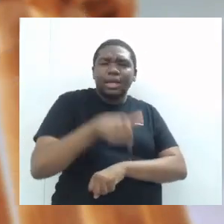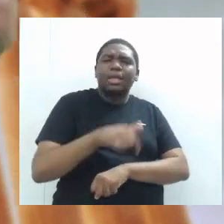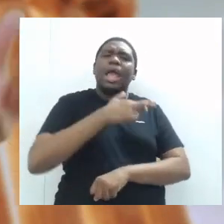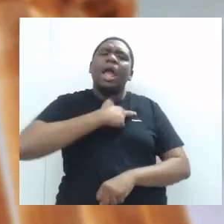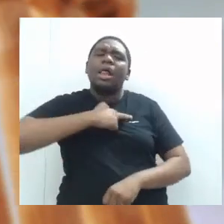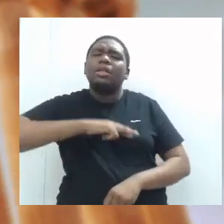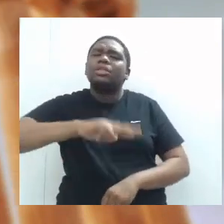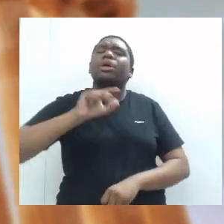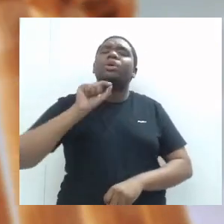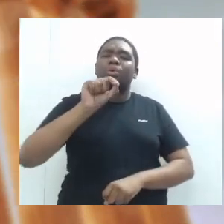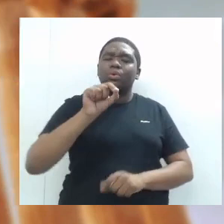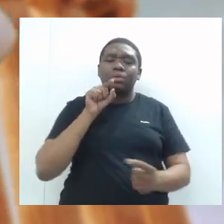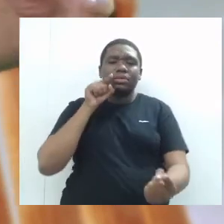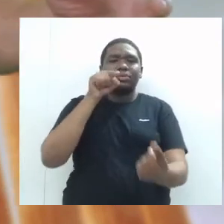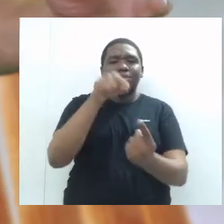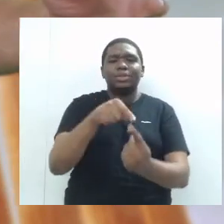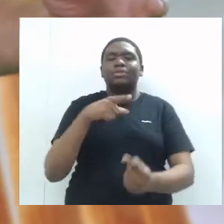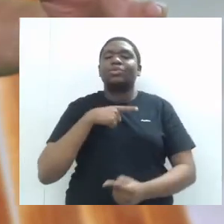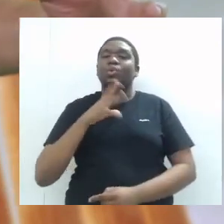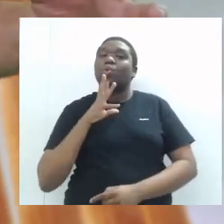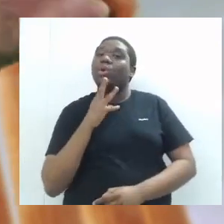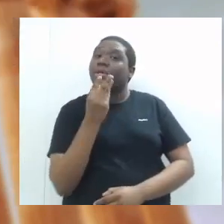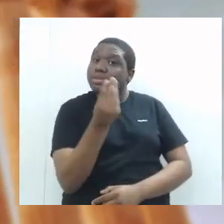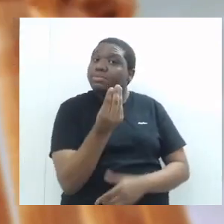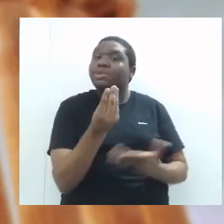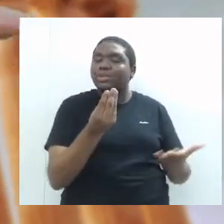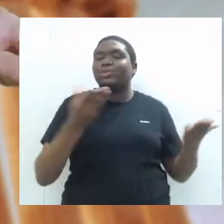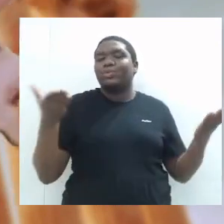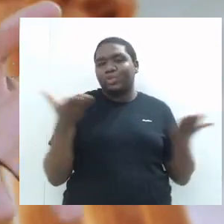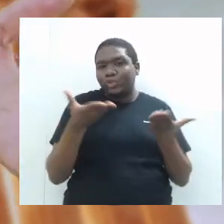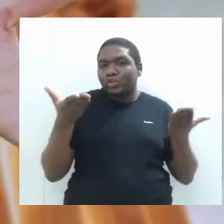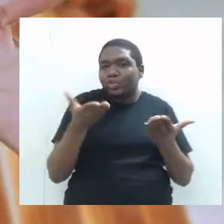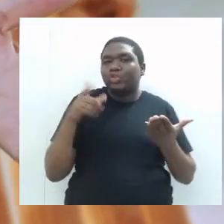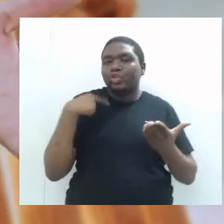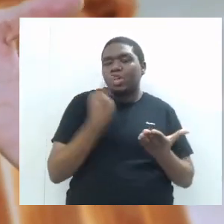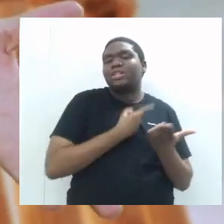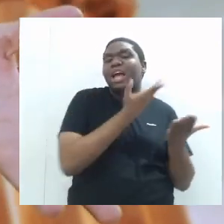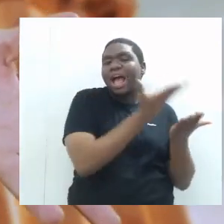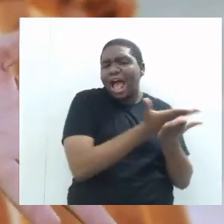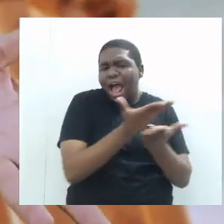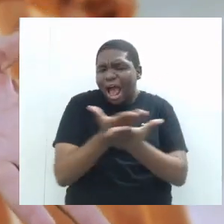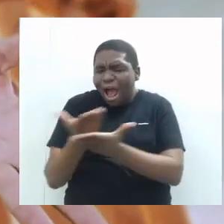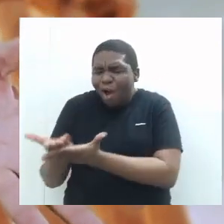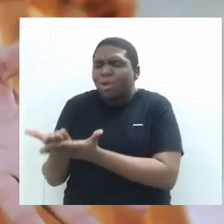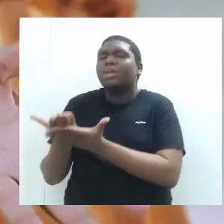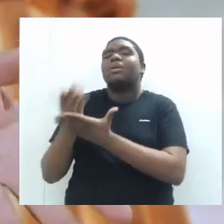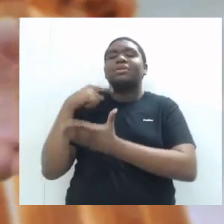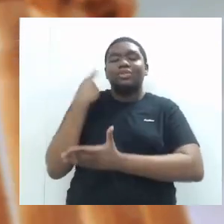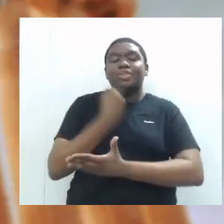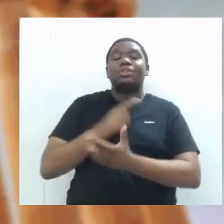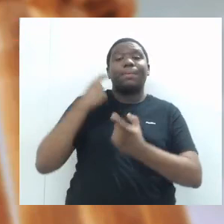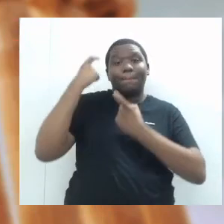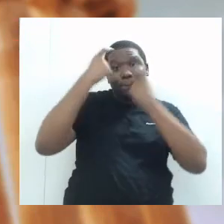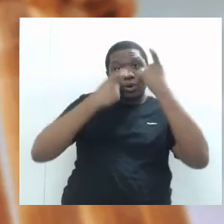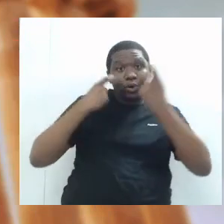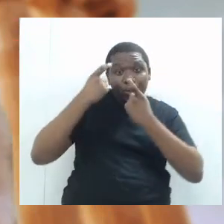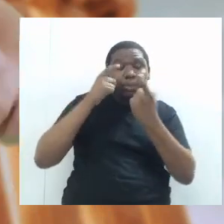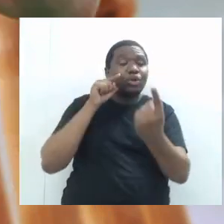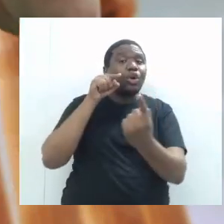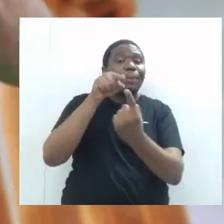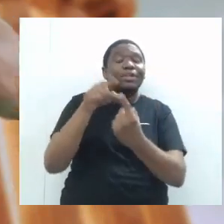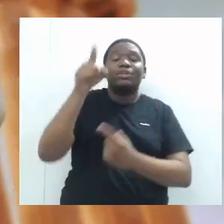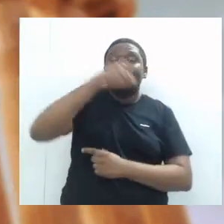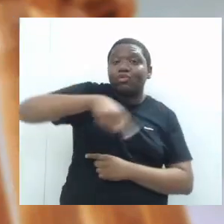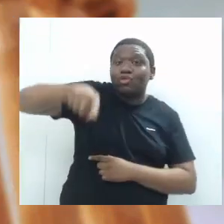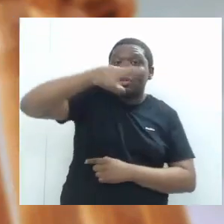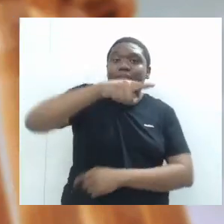o conhecimento. E mais nessa série que nós estamos preocupados com vocês, estamos para conhecer